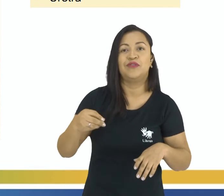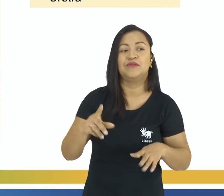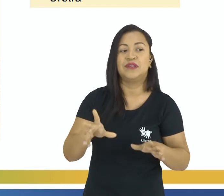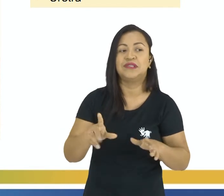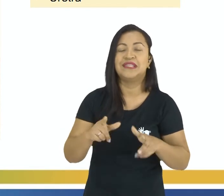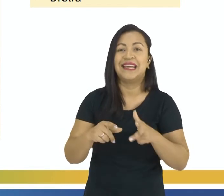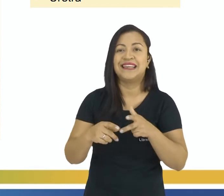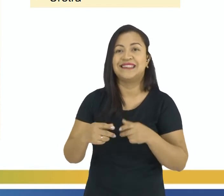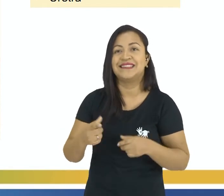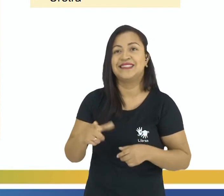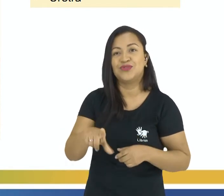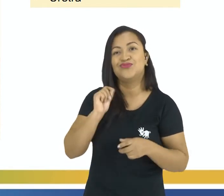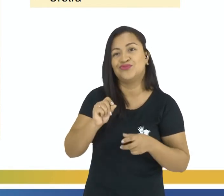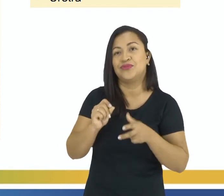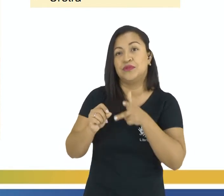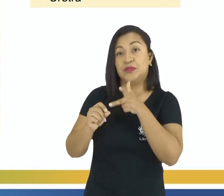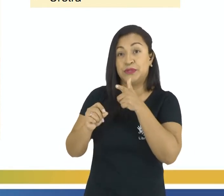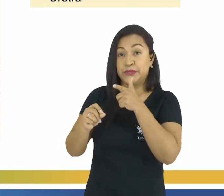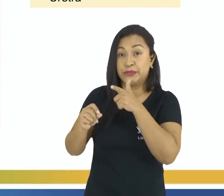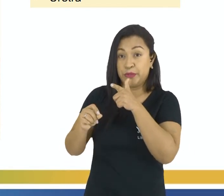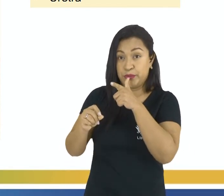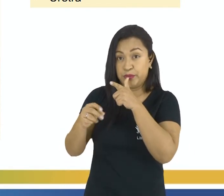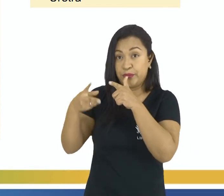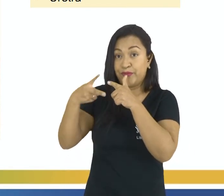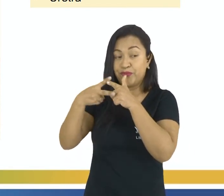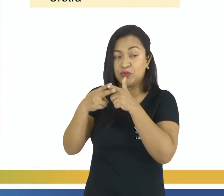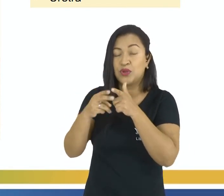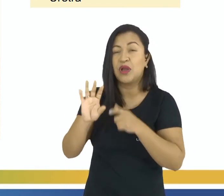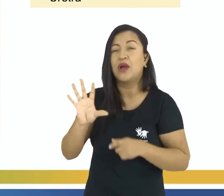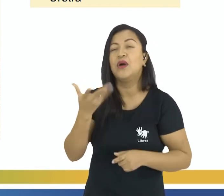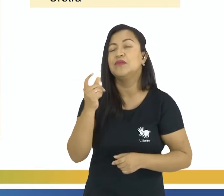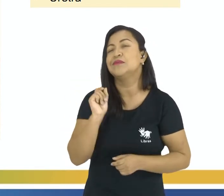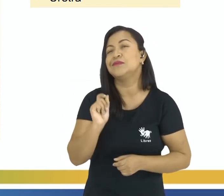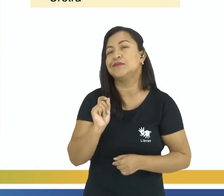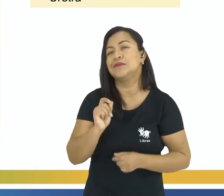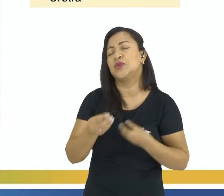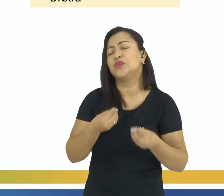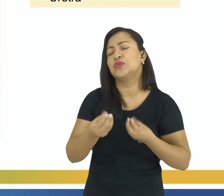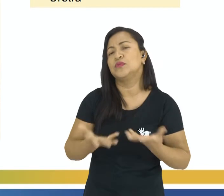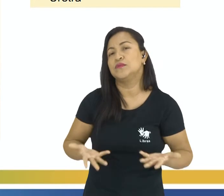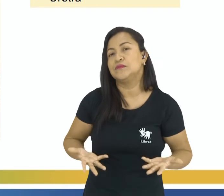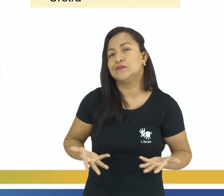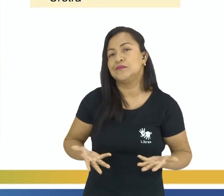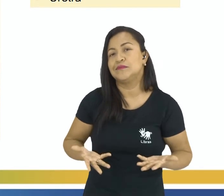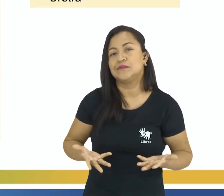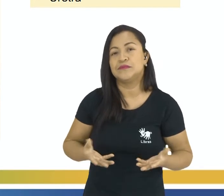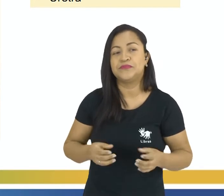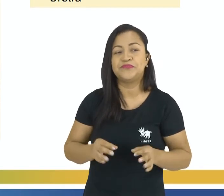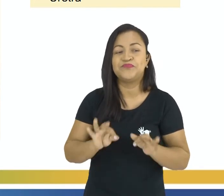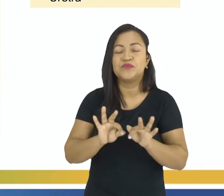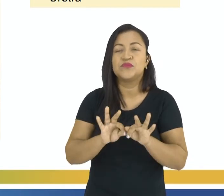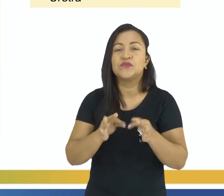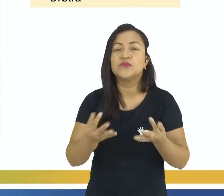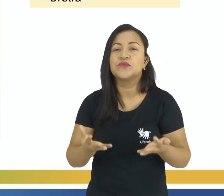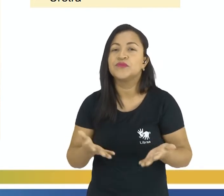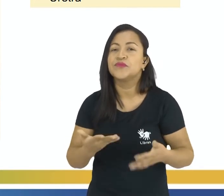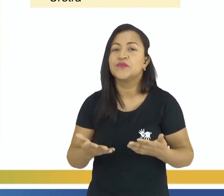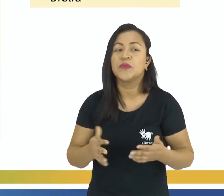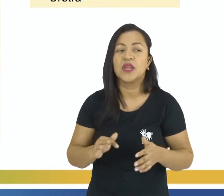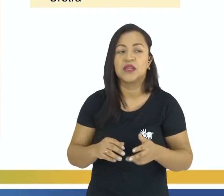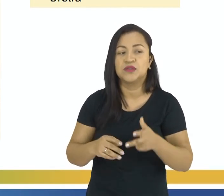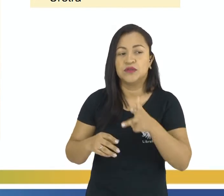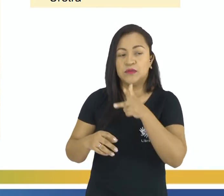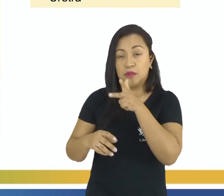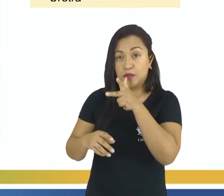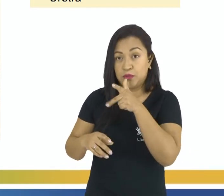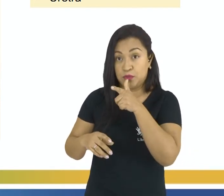esse procedimento ele é comum. Como que ele acontece? Ele é um procedimento muito simples. São feitos 2 cortes nos